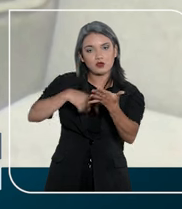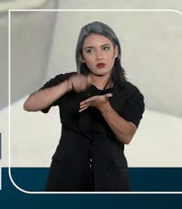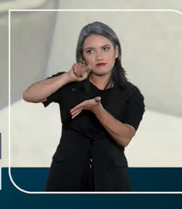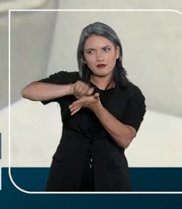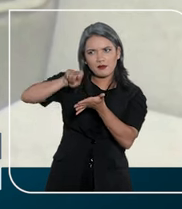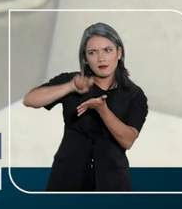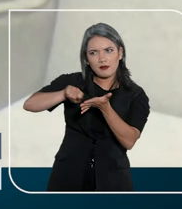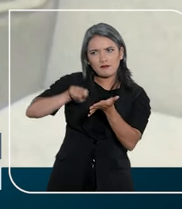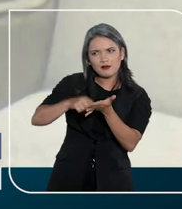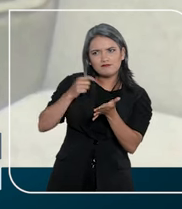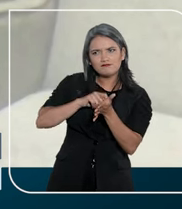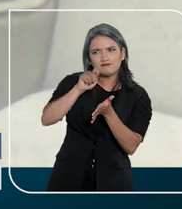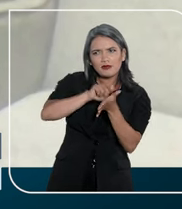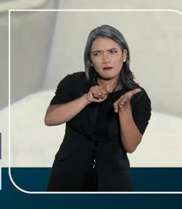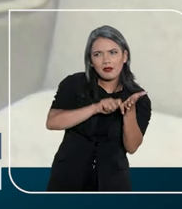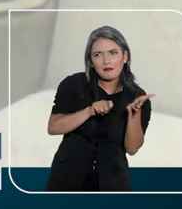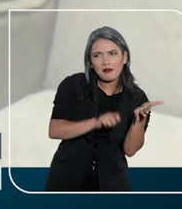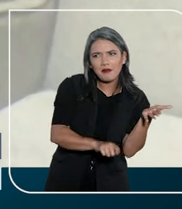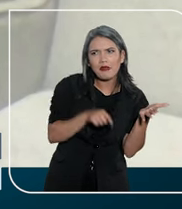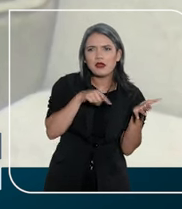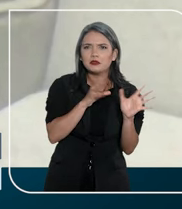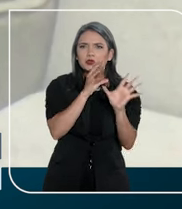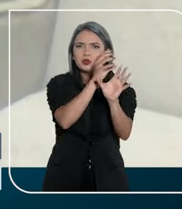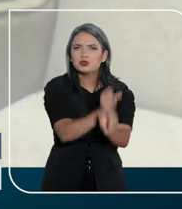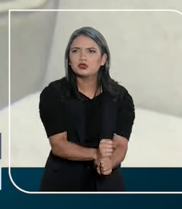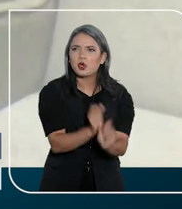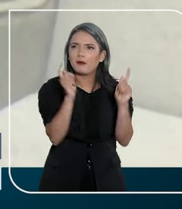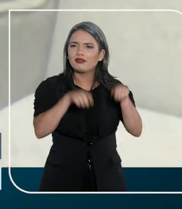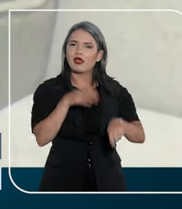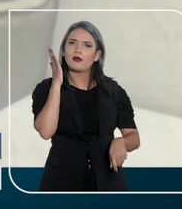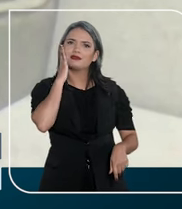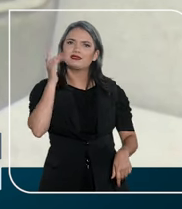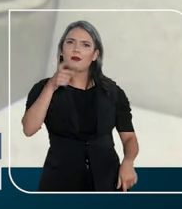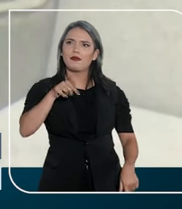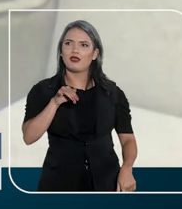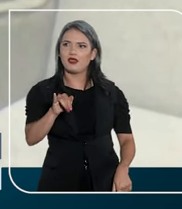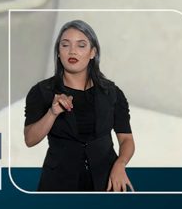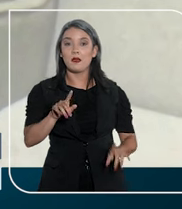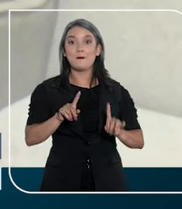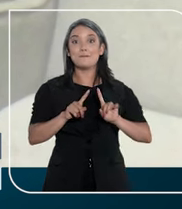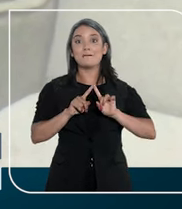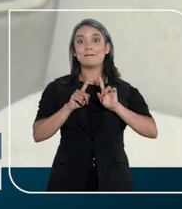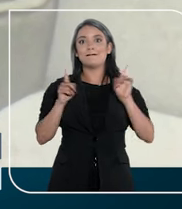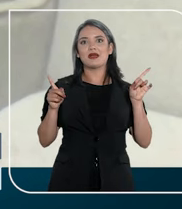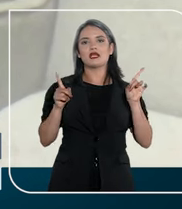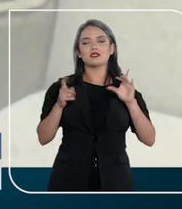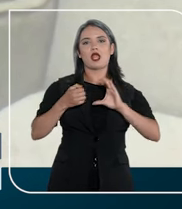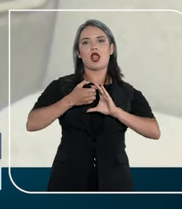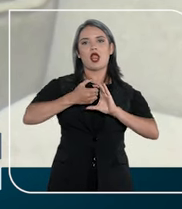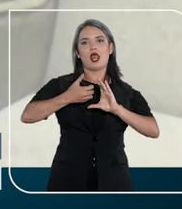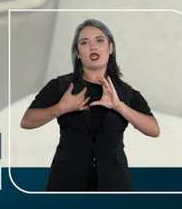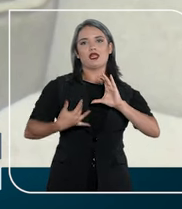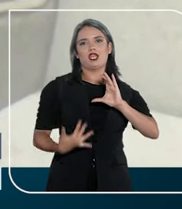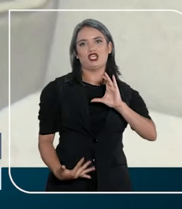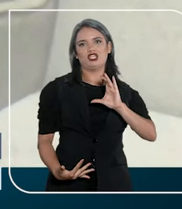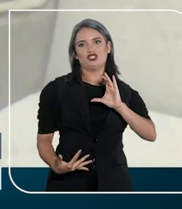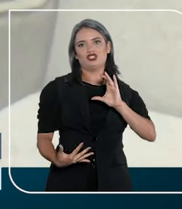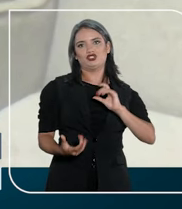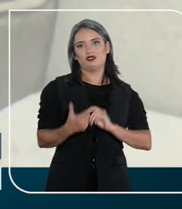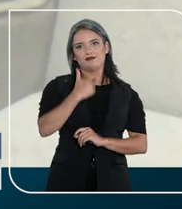avaliar o coeficiente de inteligência. Agora, imagino que para avaliar características que